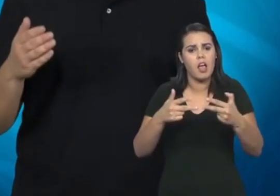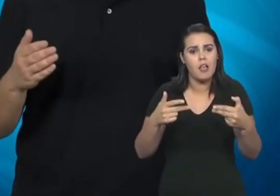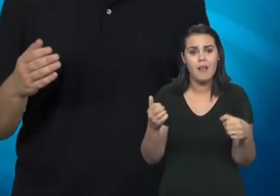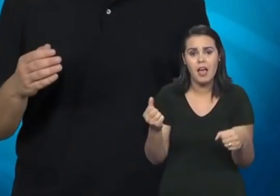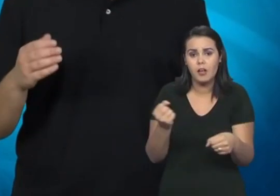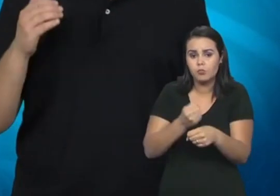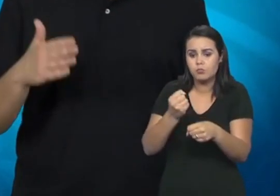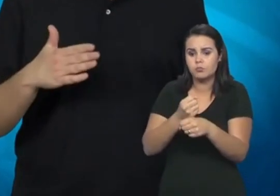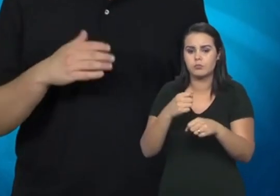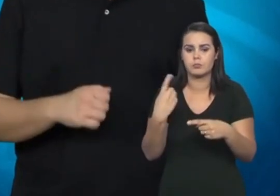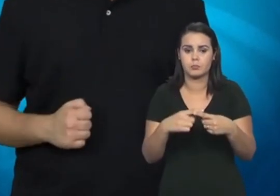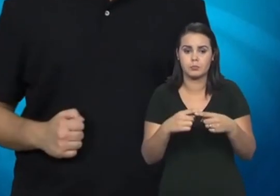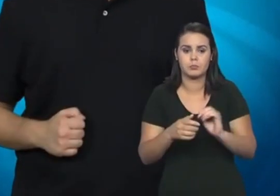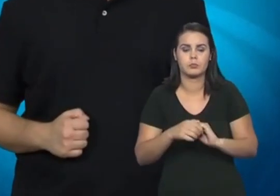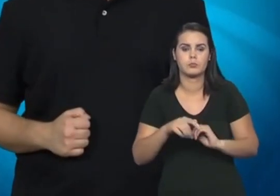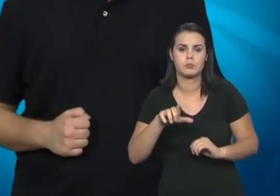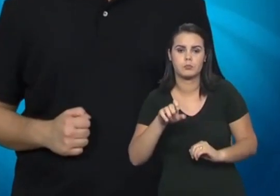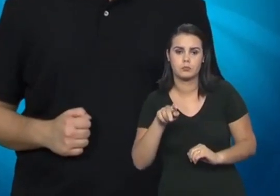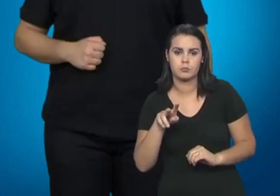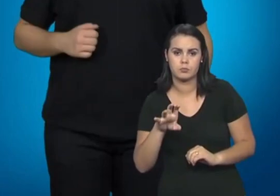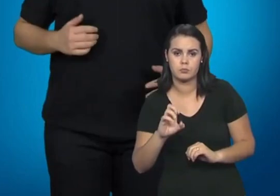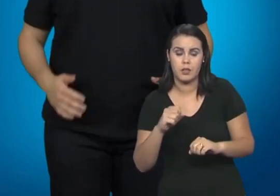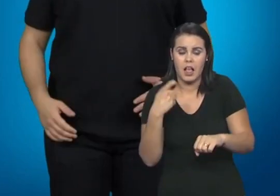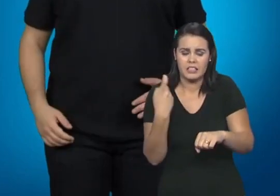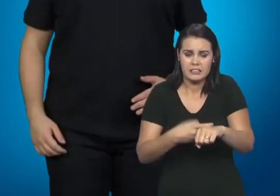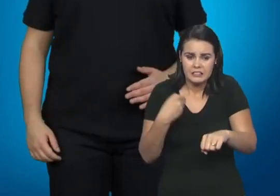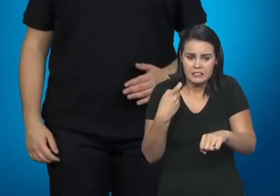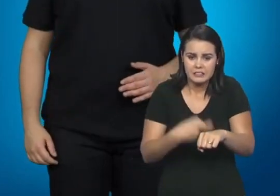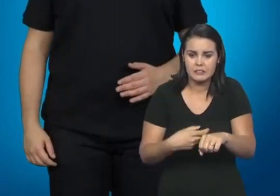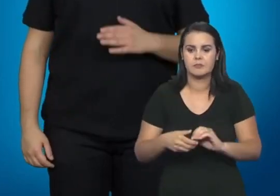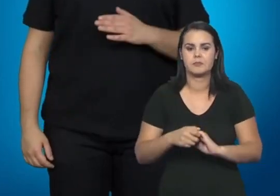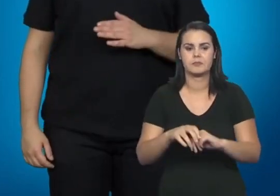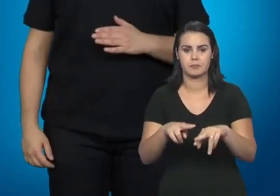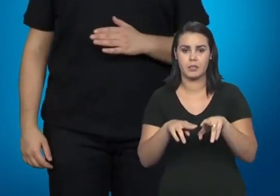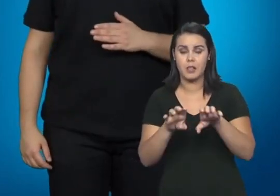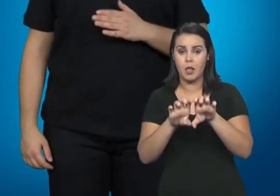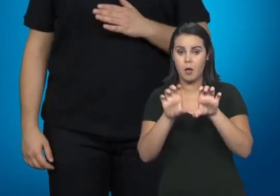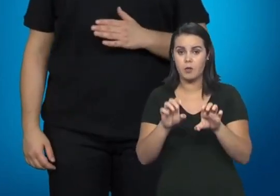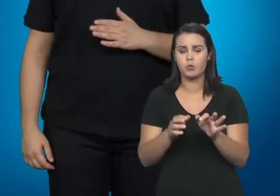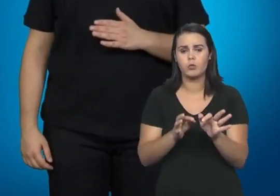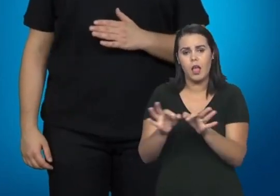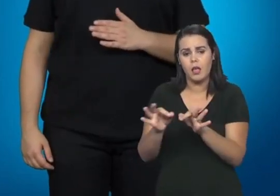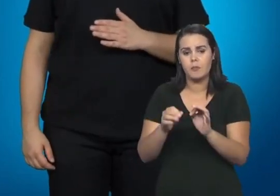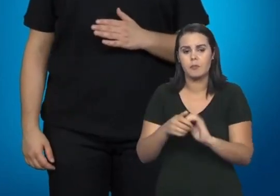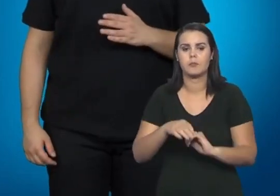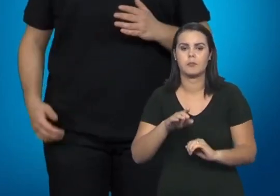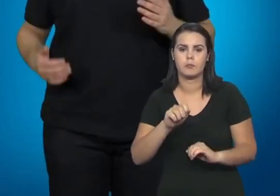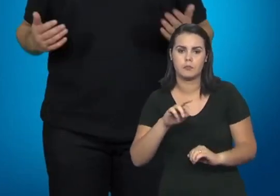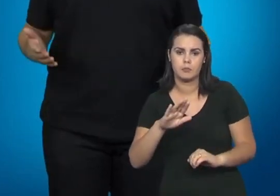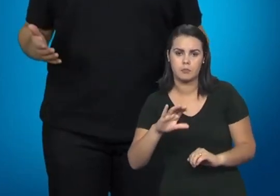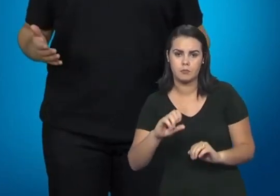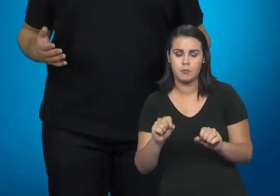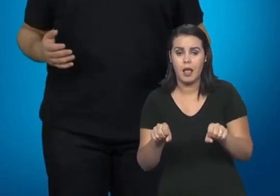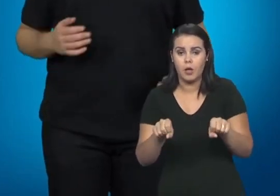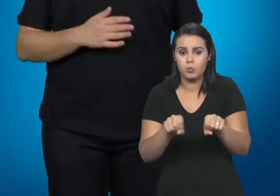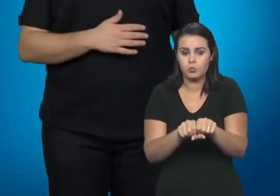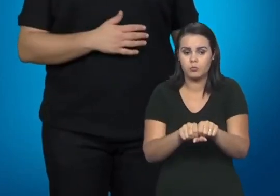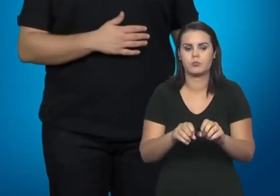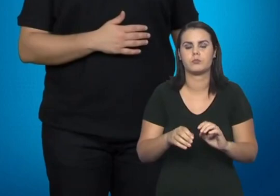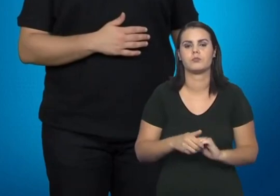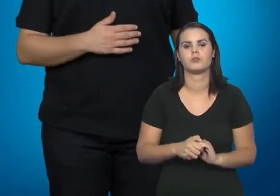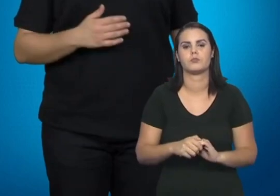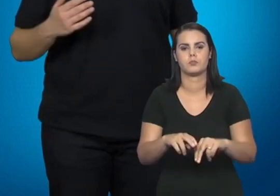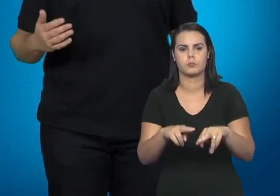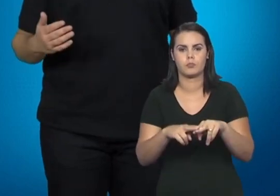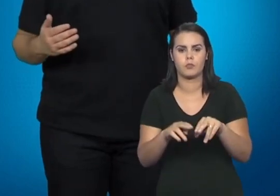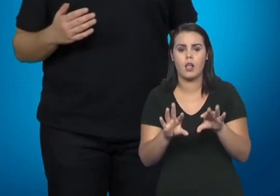muito leves e altamente resistentes. As treliças são estruturas constituídas por barras unidas por conexões. Suas barras